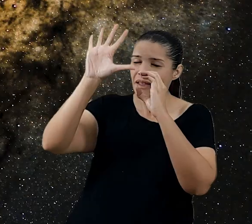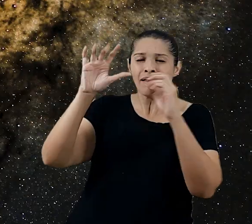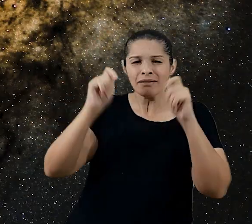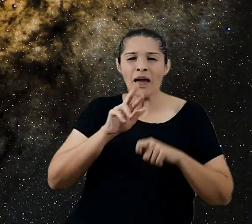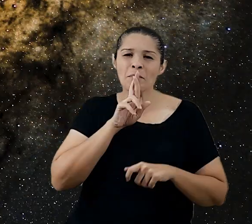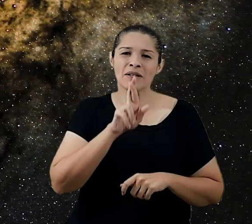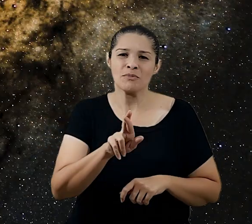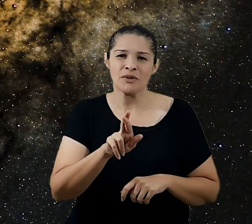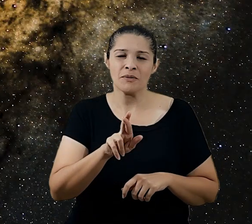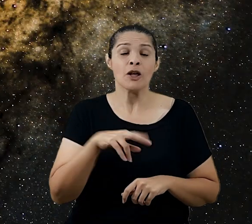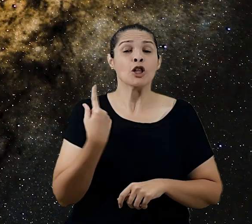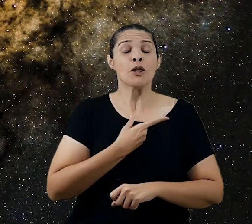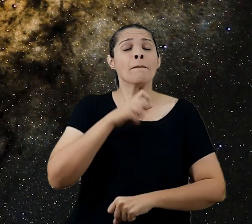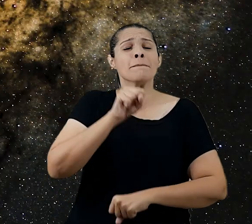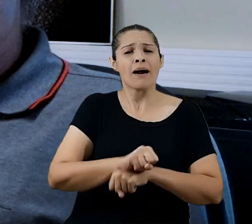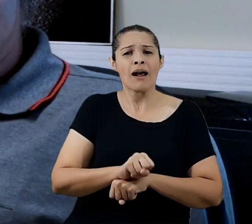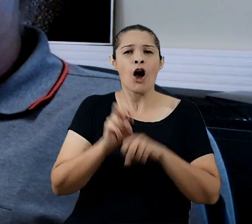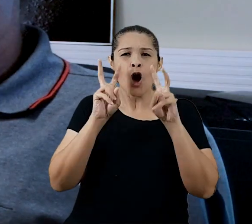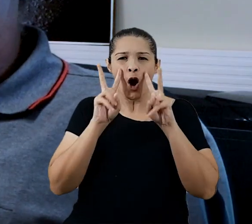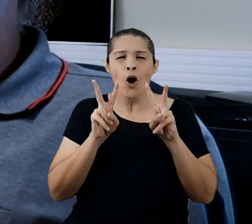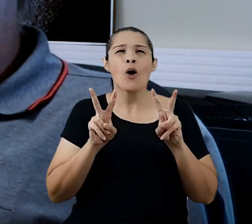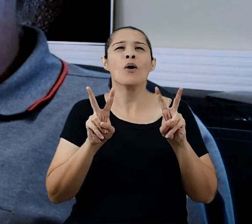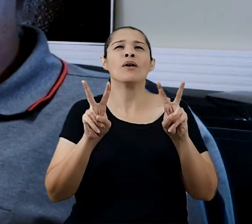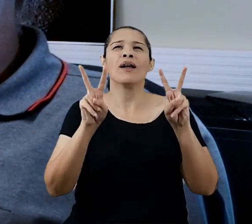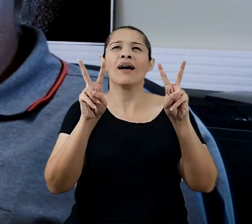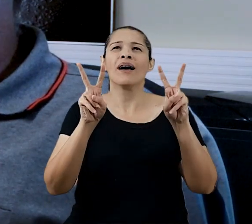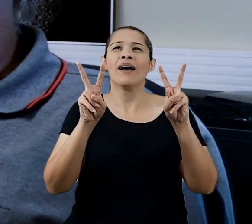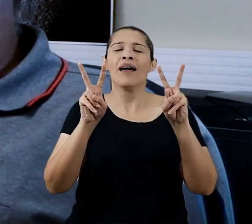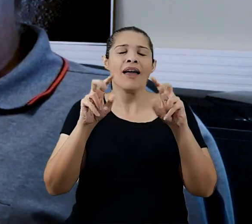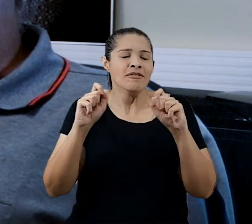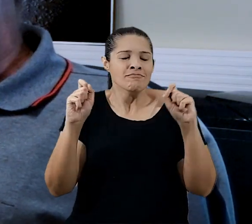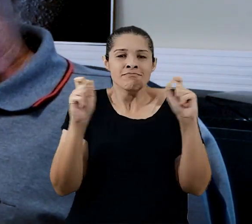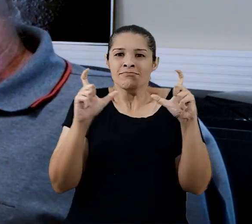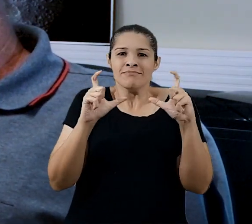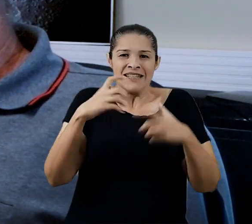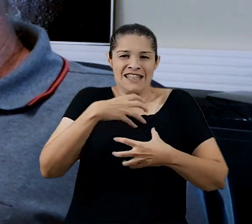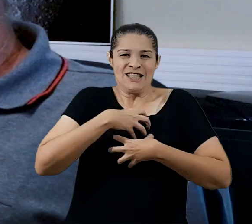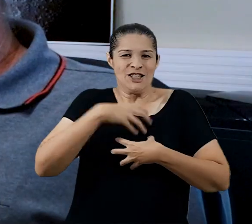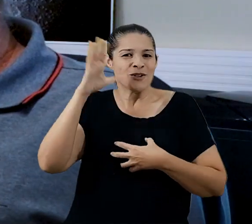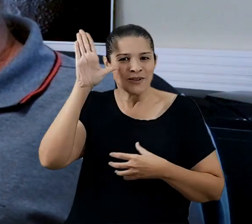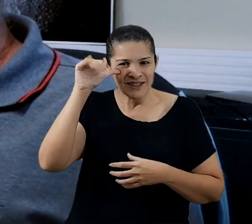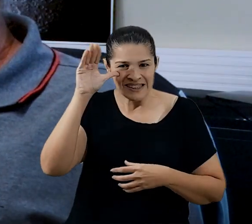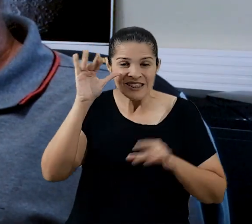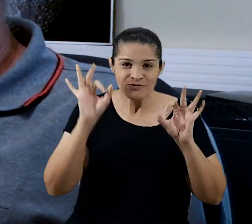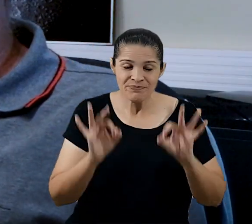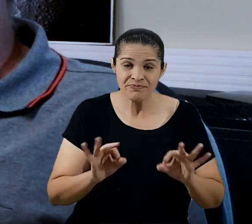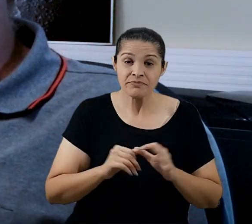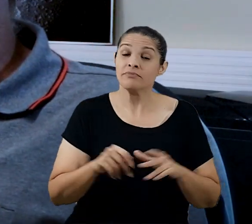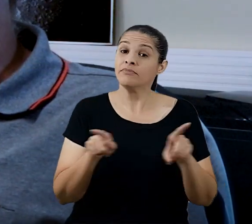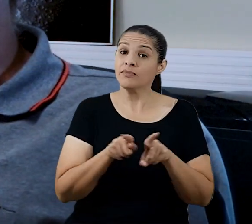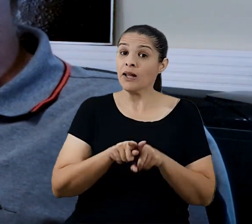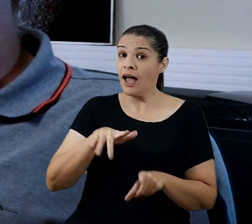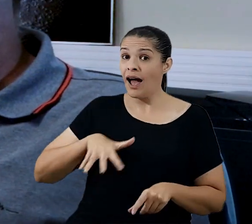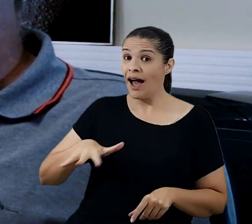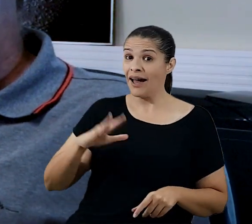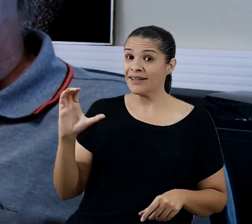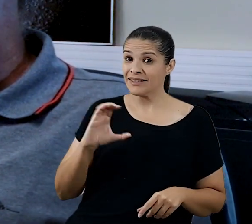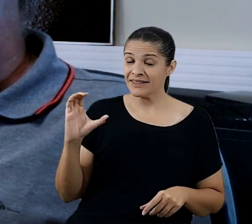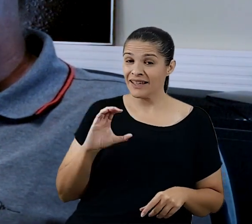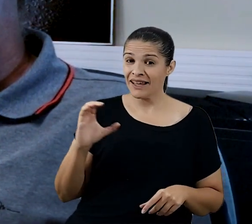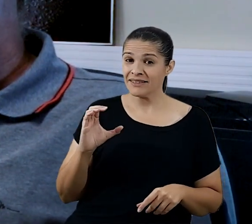céu é um despertar da curiosidade. Né? Aliás, a ciência trabalha assim, né?